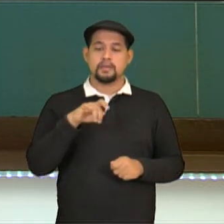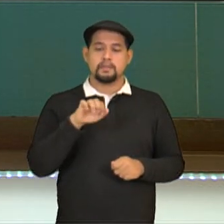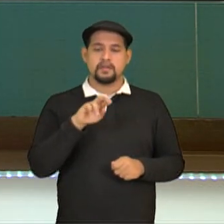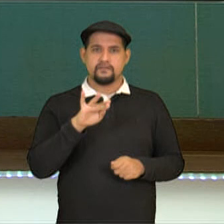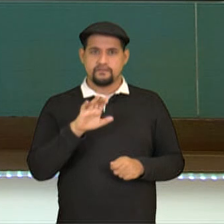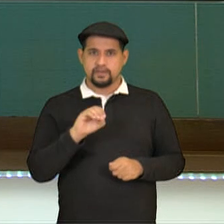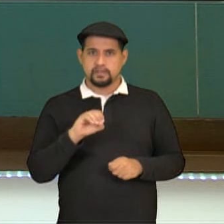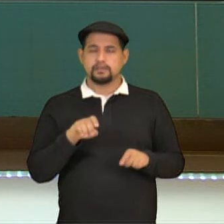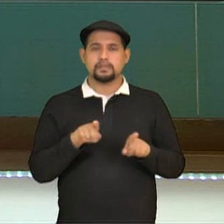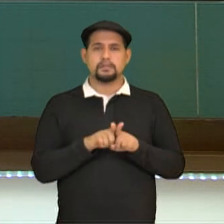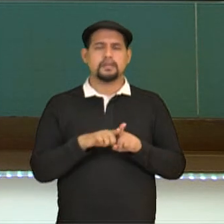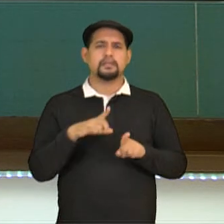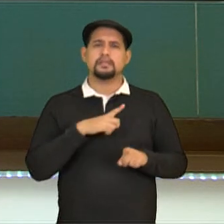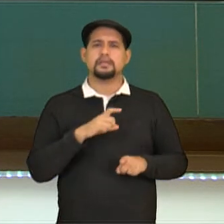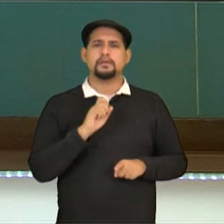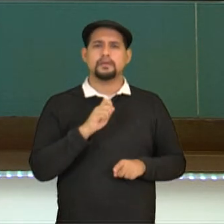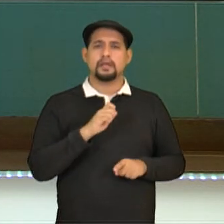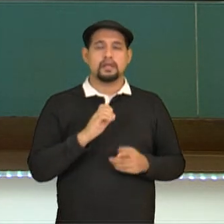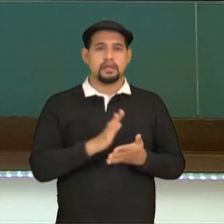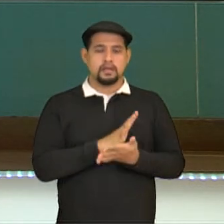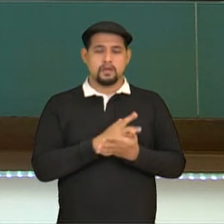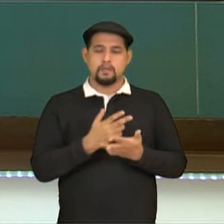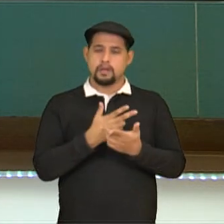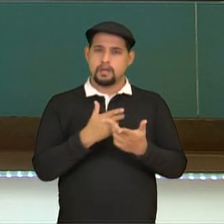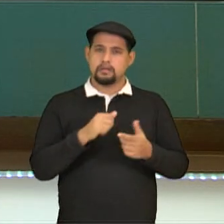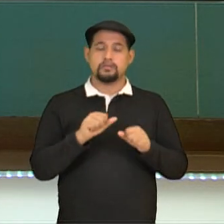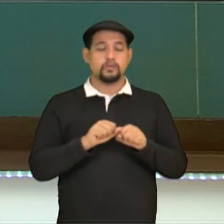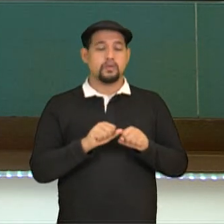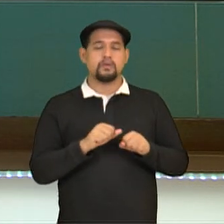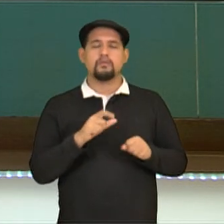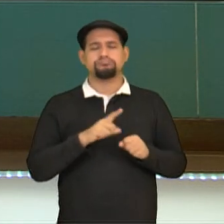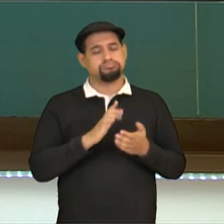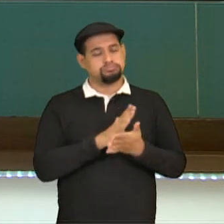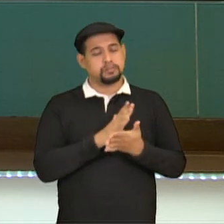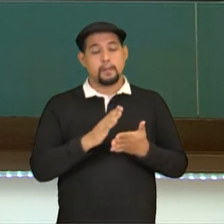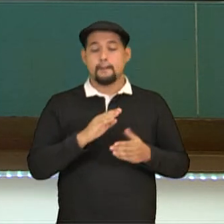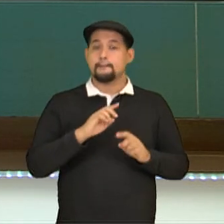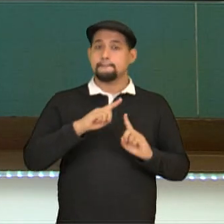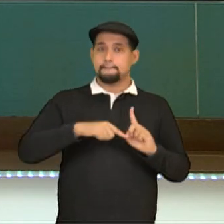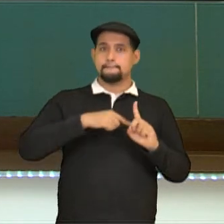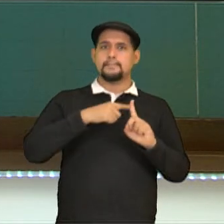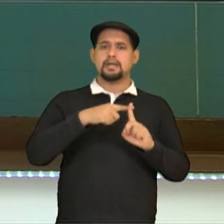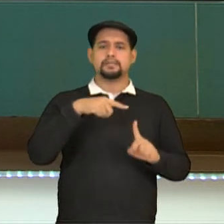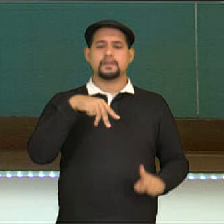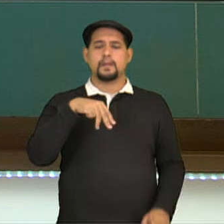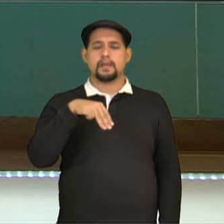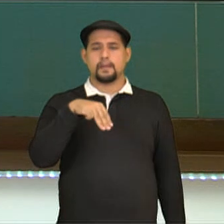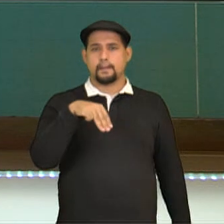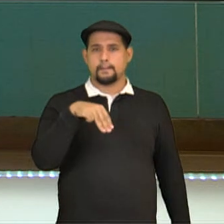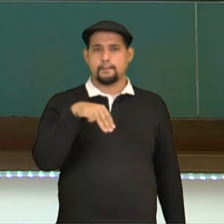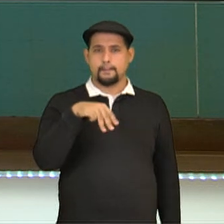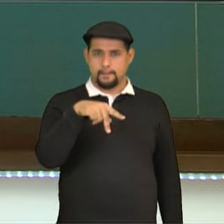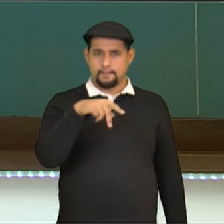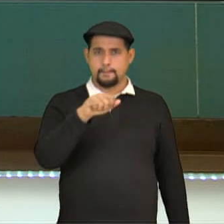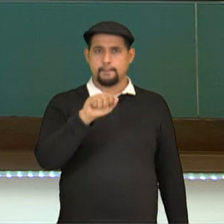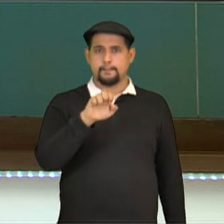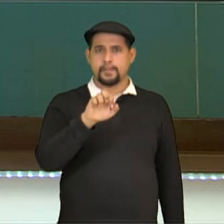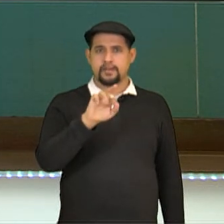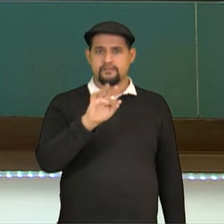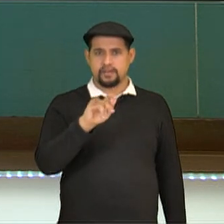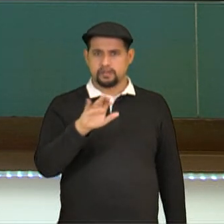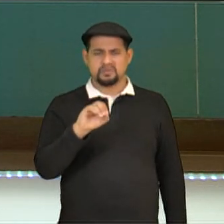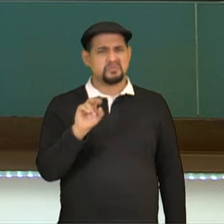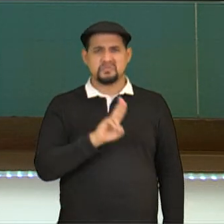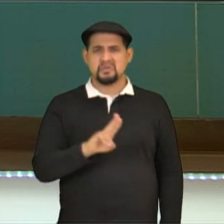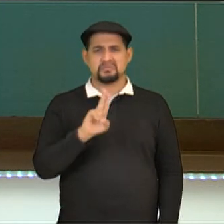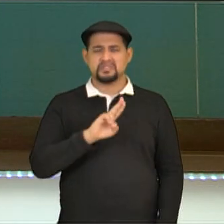que perfeito, nós temos aqui algumas flexões verbais do pretérito mais que perfeito presente nesse texto. Ele não é recorrentemente